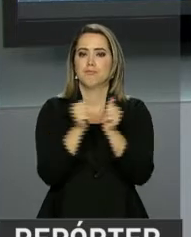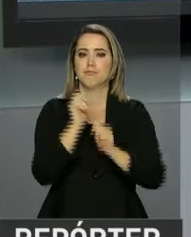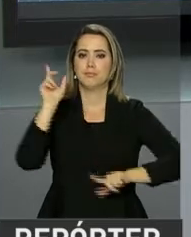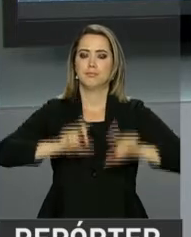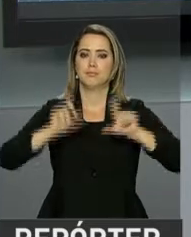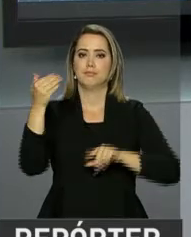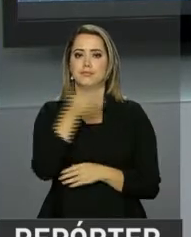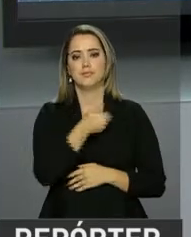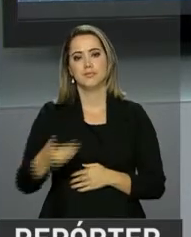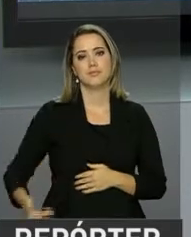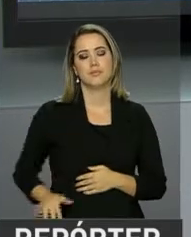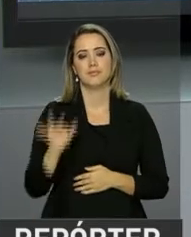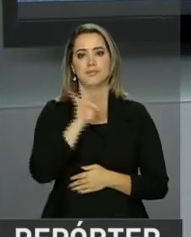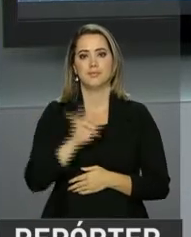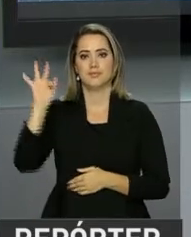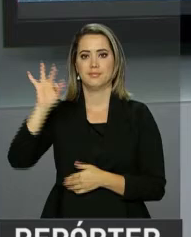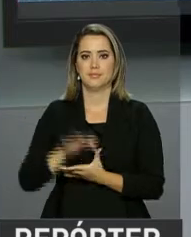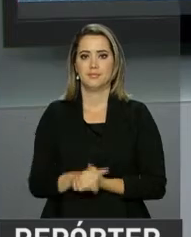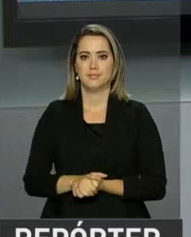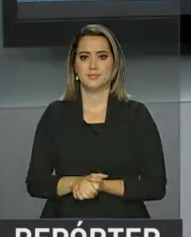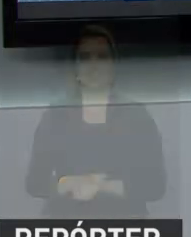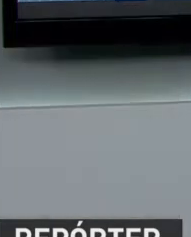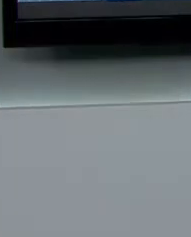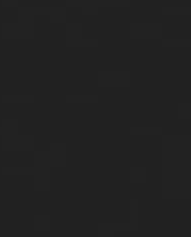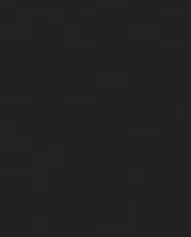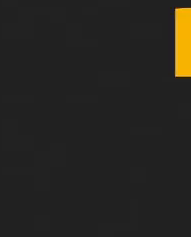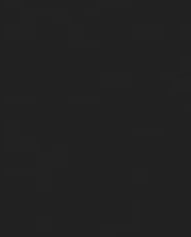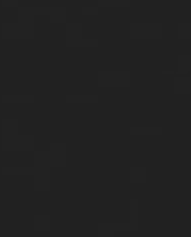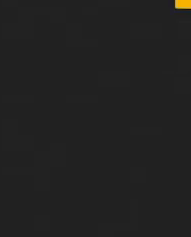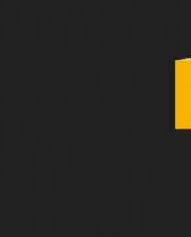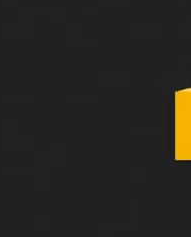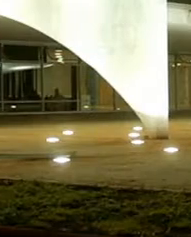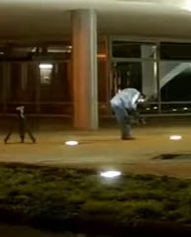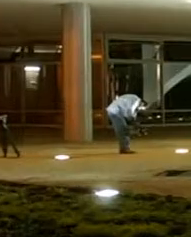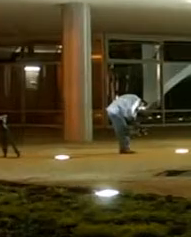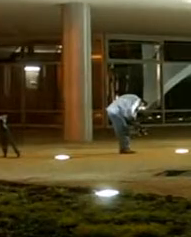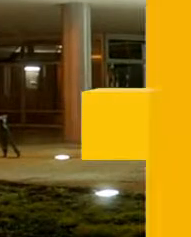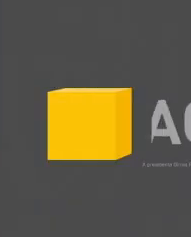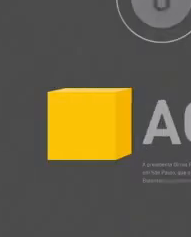gente aqui na NBR, a TV do Governo Federal.